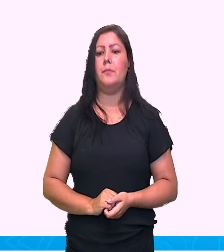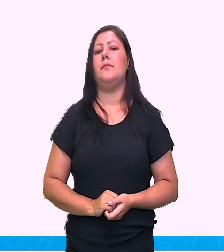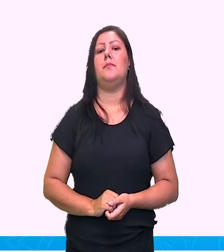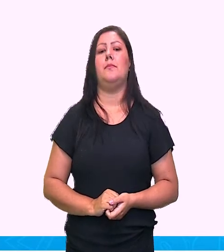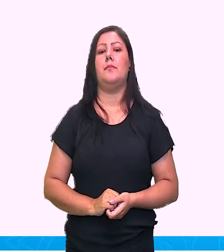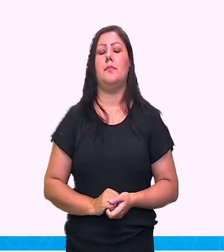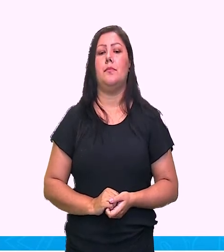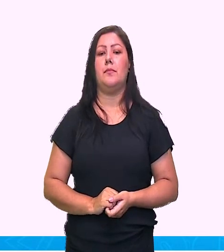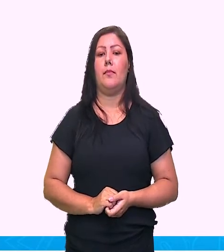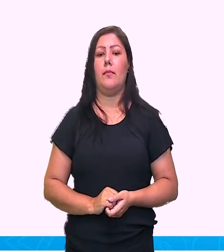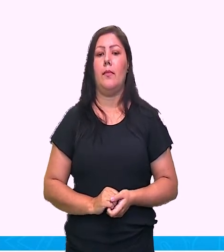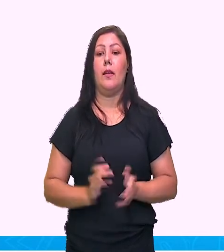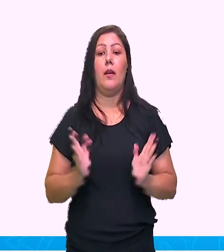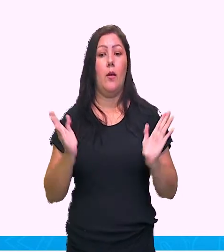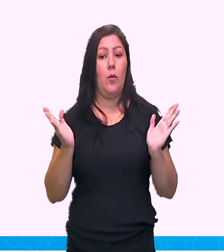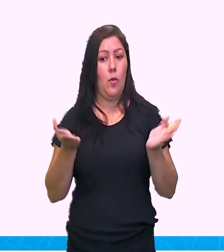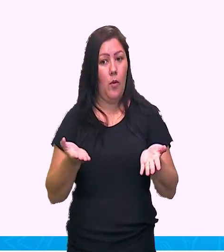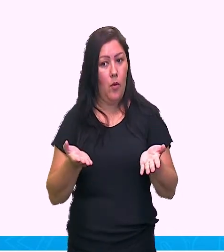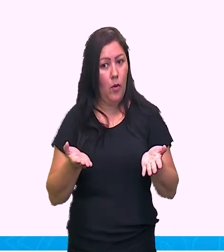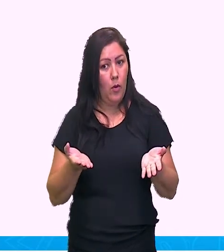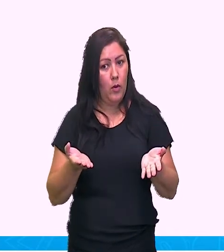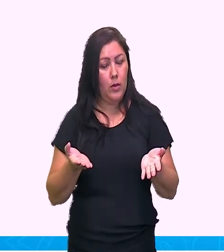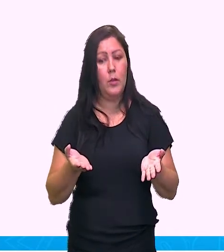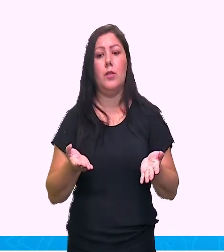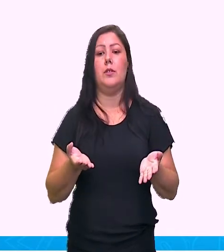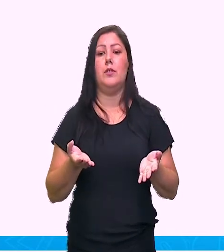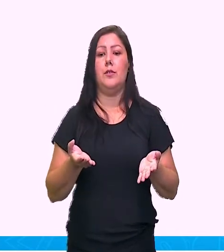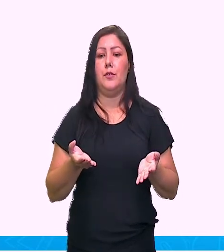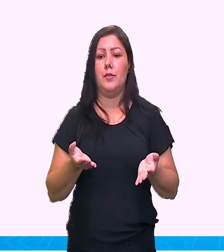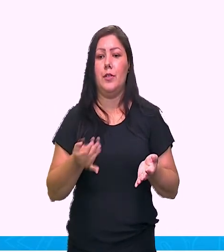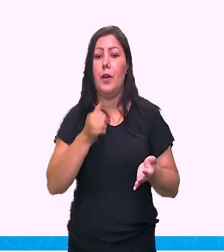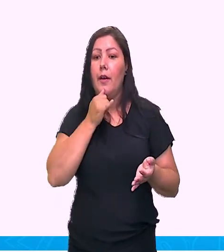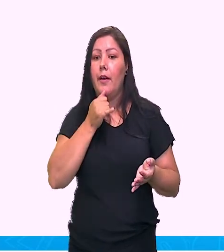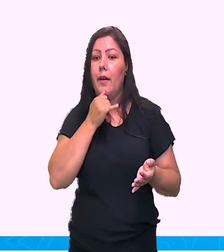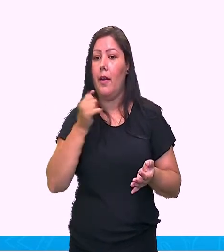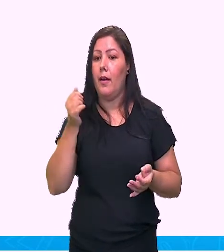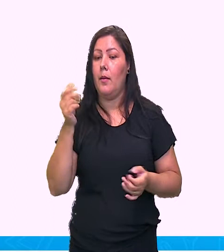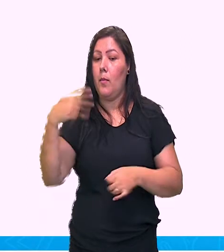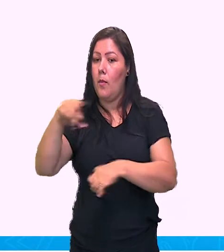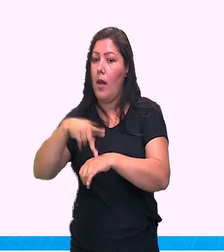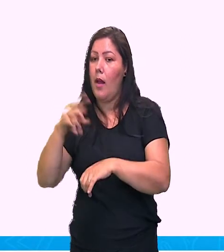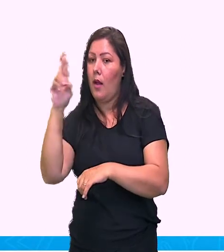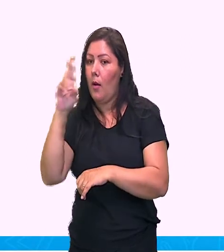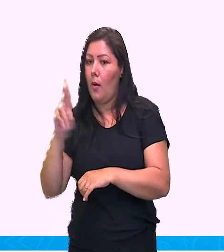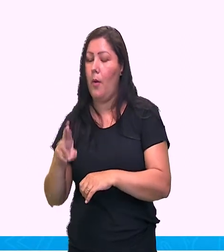Hoje, inclusive a Rússia faz parte da ONU.